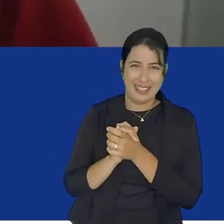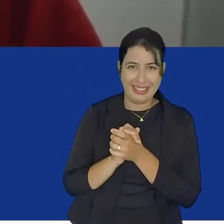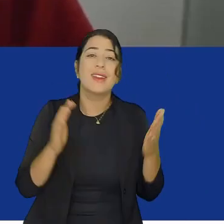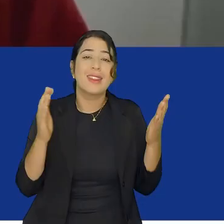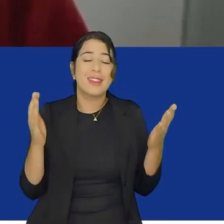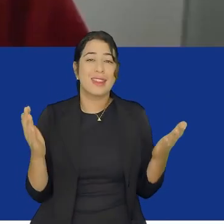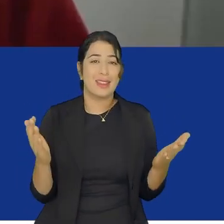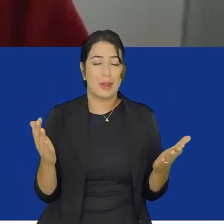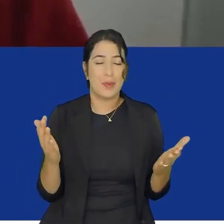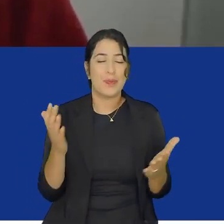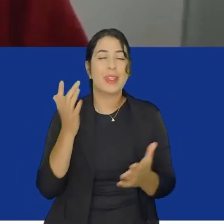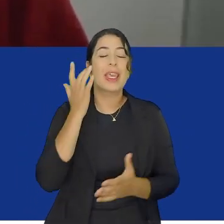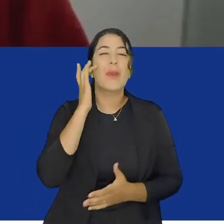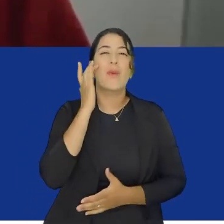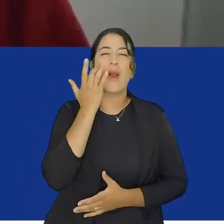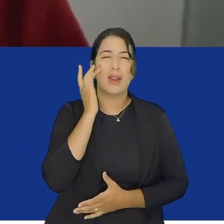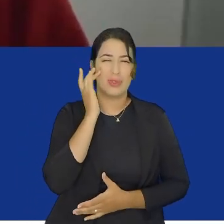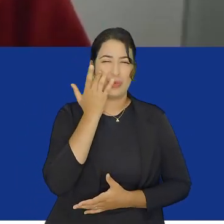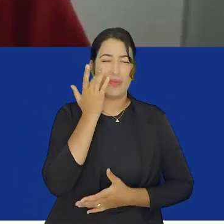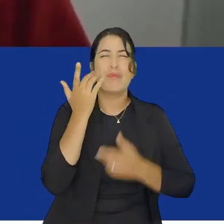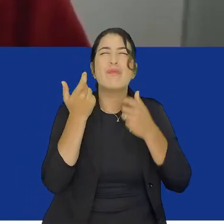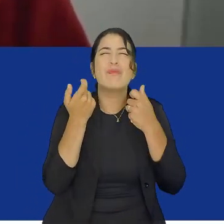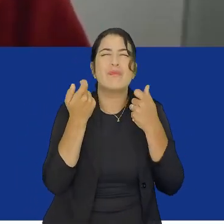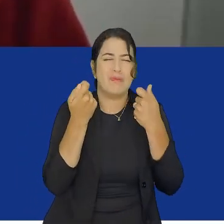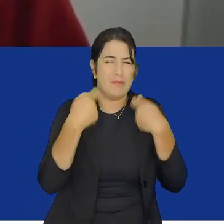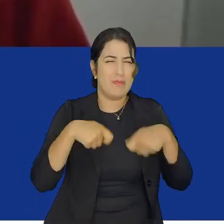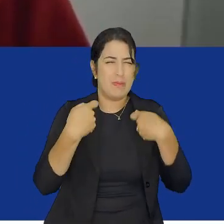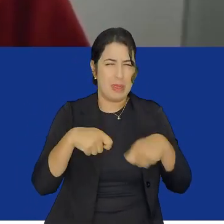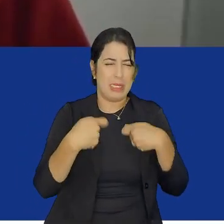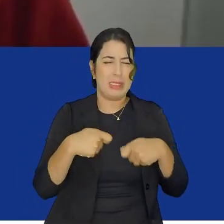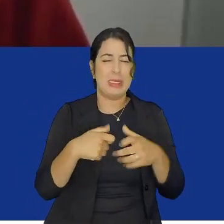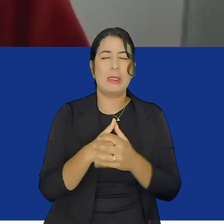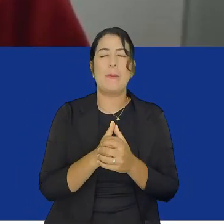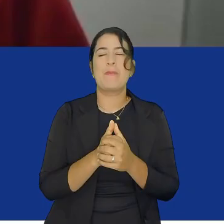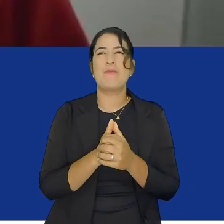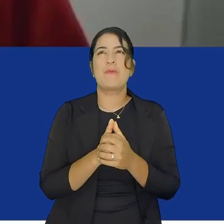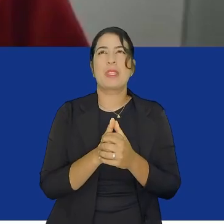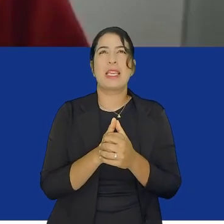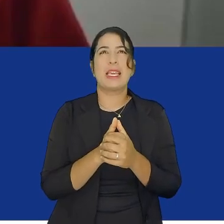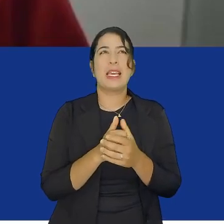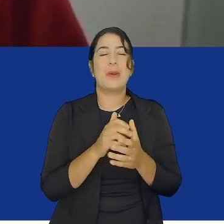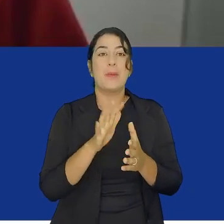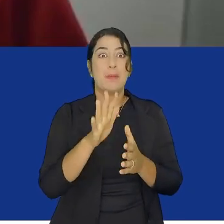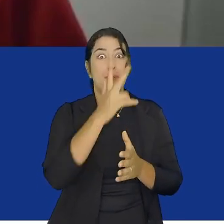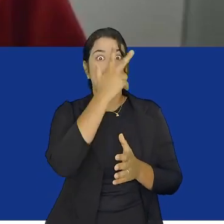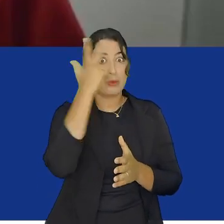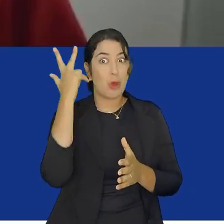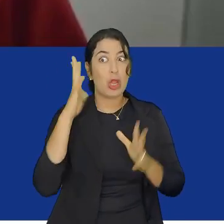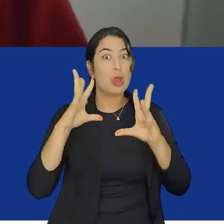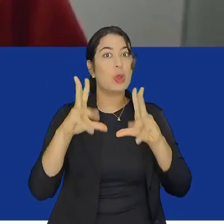Então, assim, é um manto da desumanização. Eu costumo brincar que todo ser